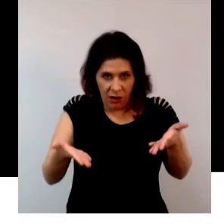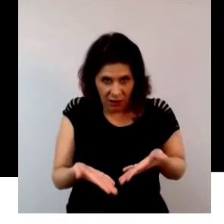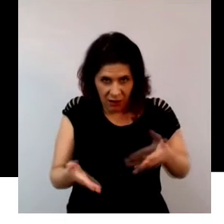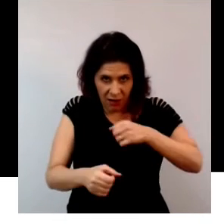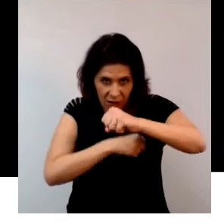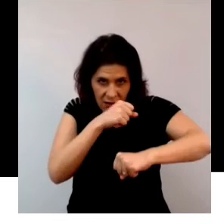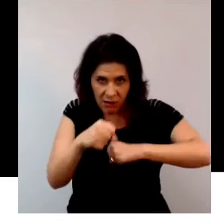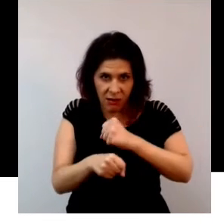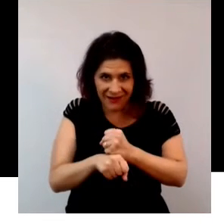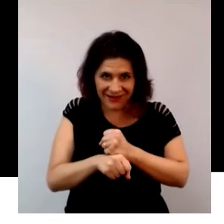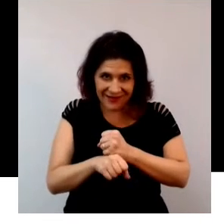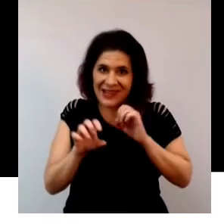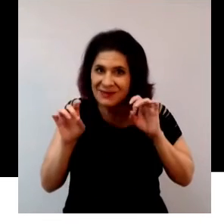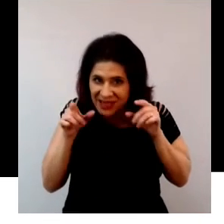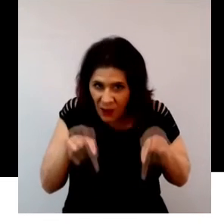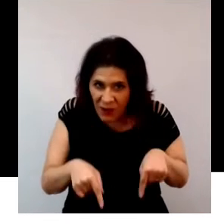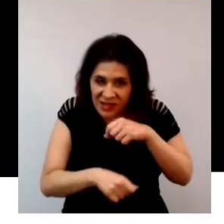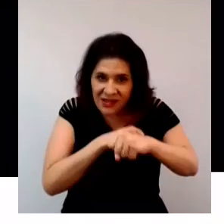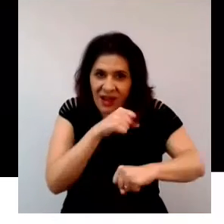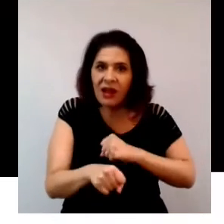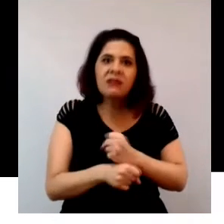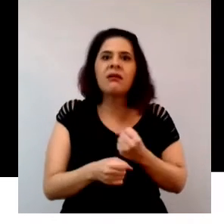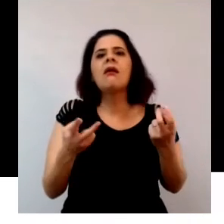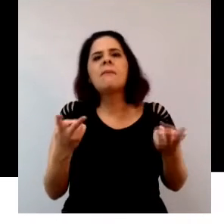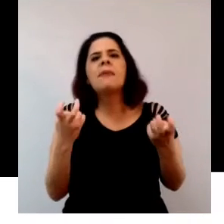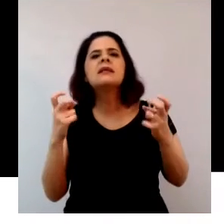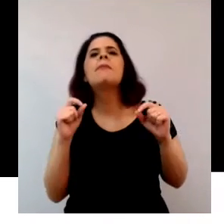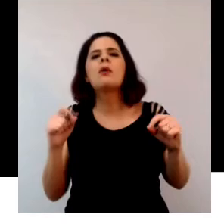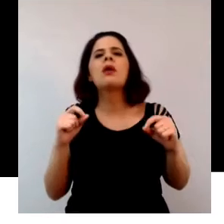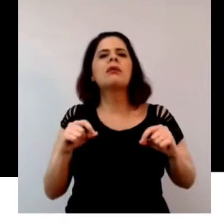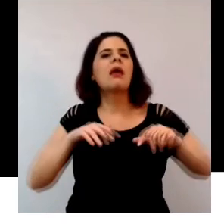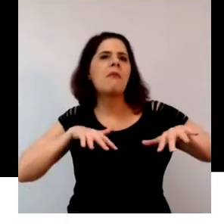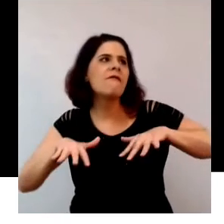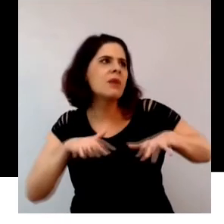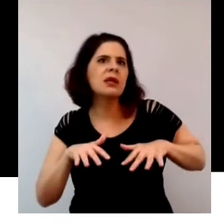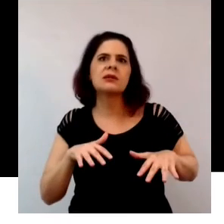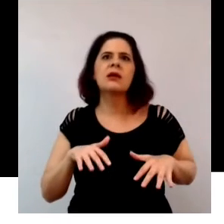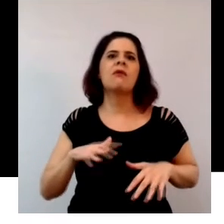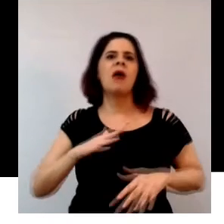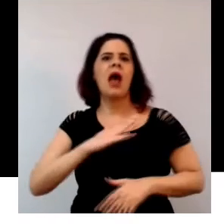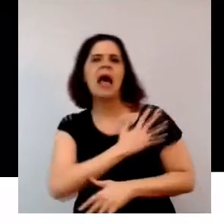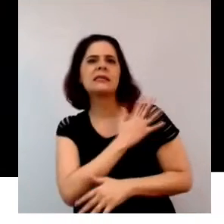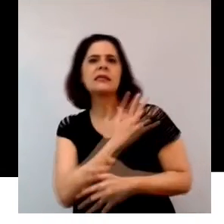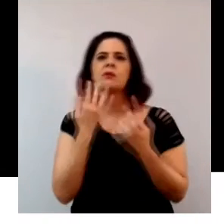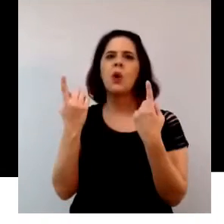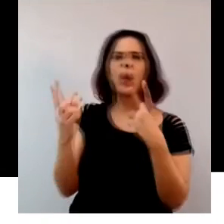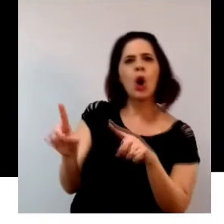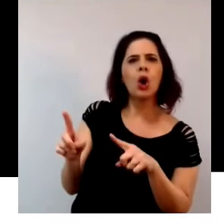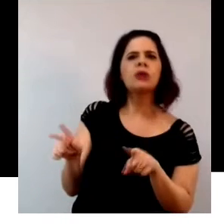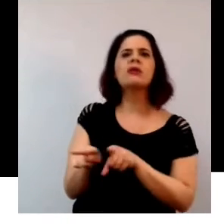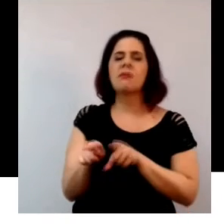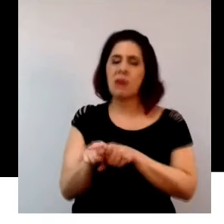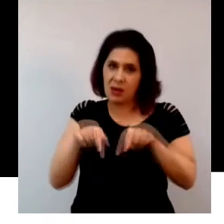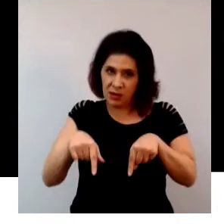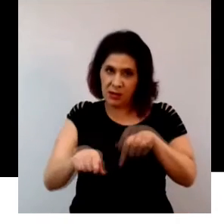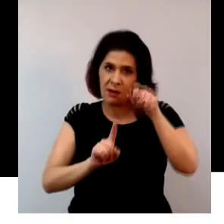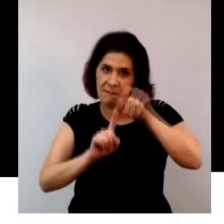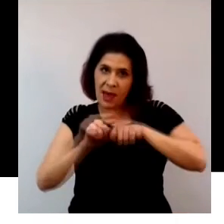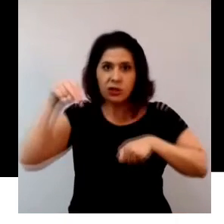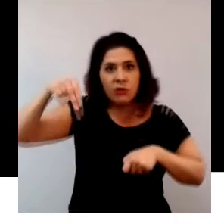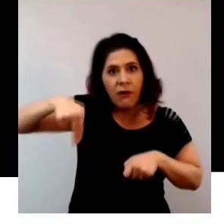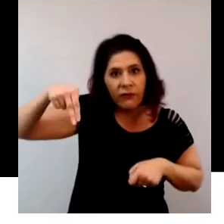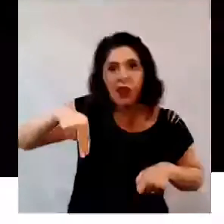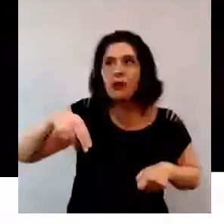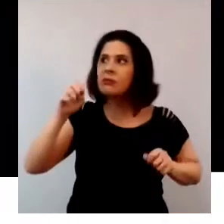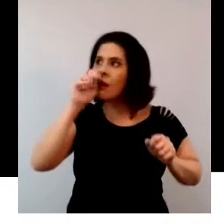né, de antirracistas. Esse novembro, que está um novembro, a gente está vendo coisas terríveis, assim, as pessoas estão